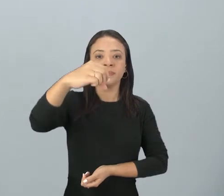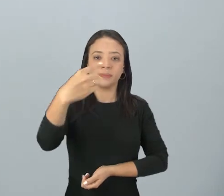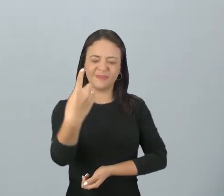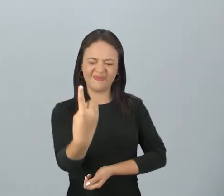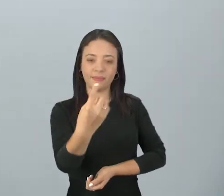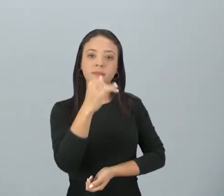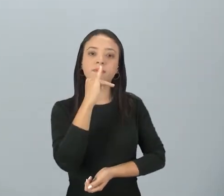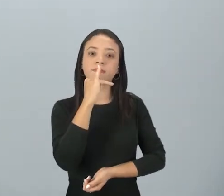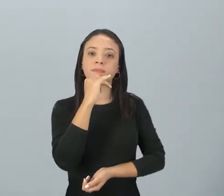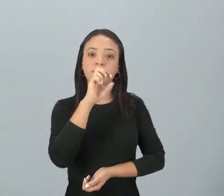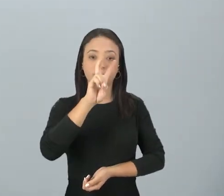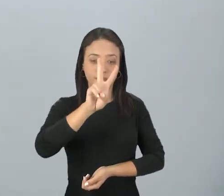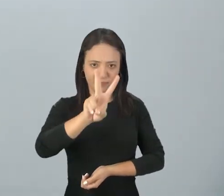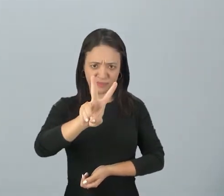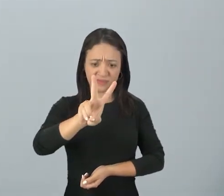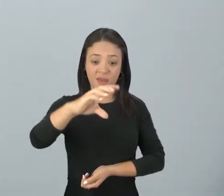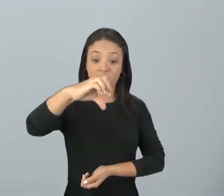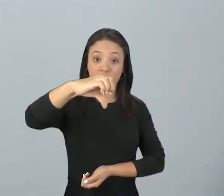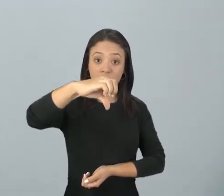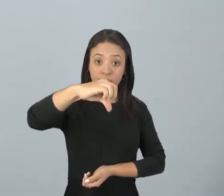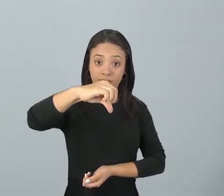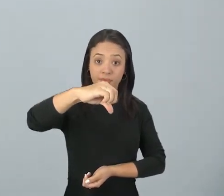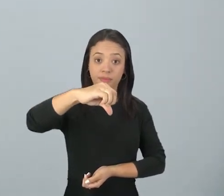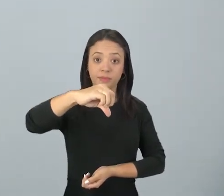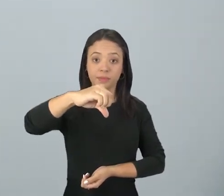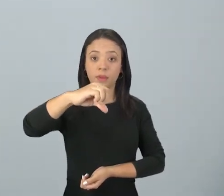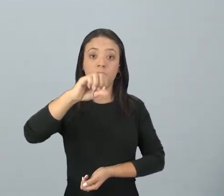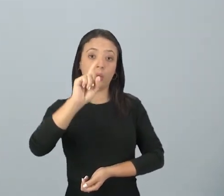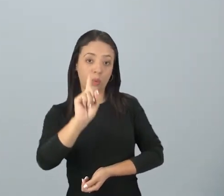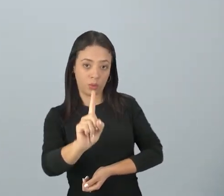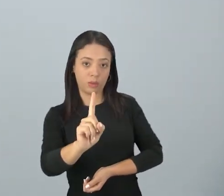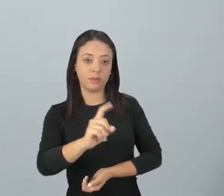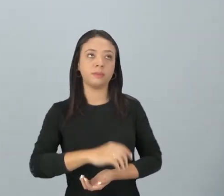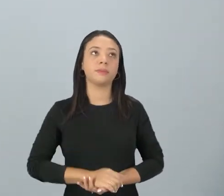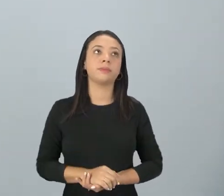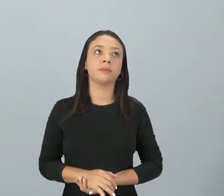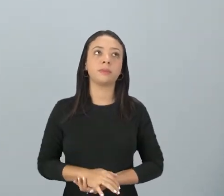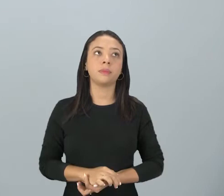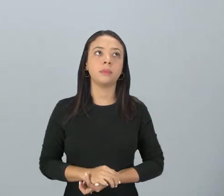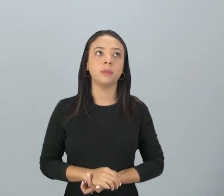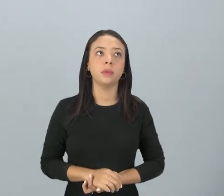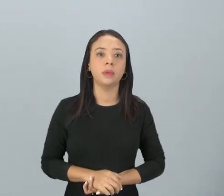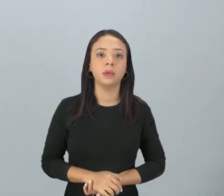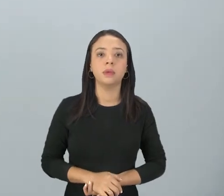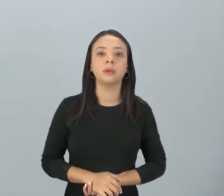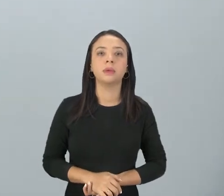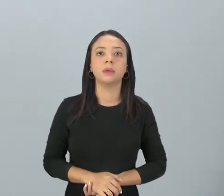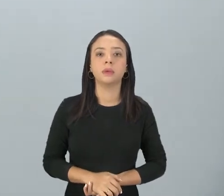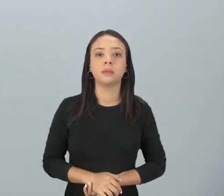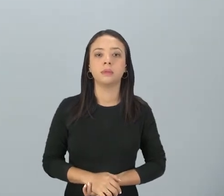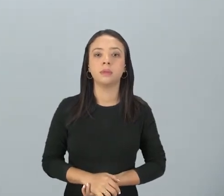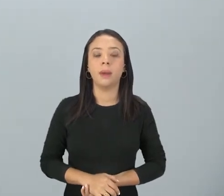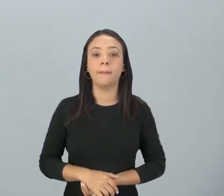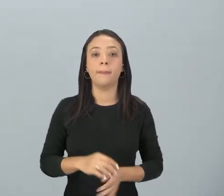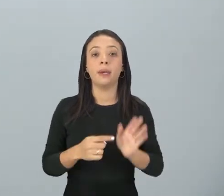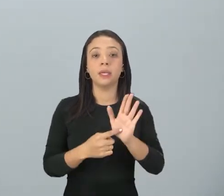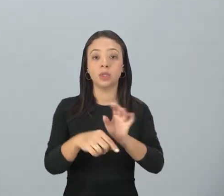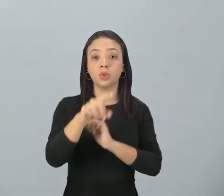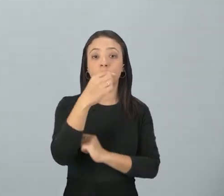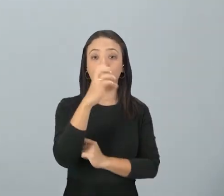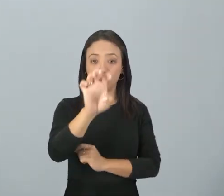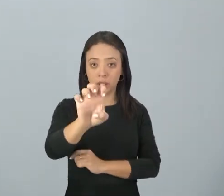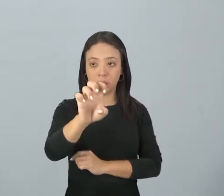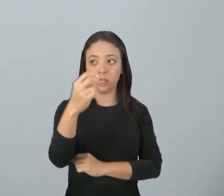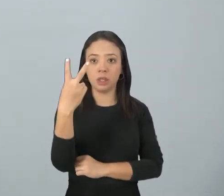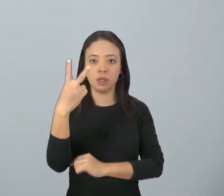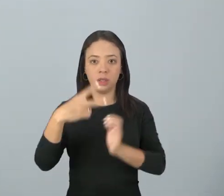291, por exemplo, ó, 200 eu escrevo e 90 e 1, ou seja, e duas vezes, né? No espanhol não, no